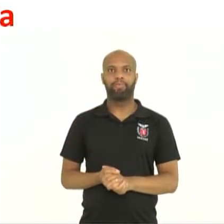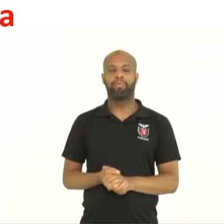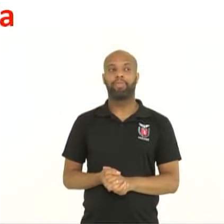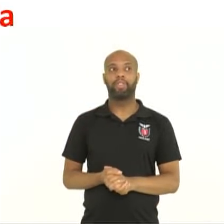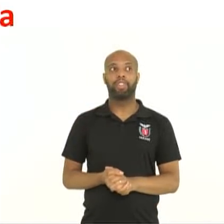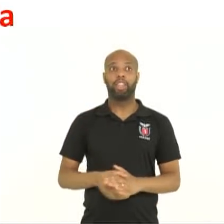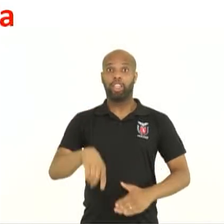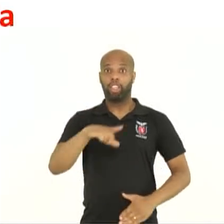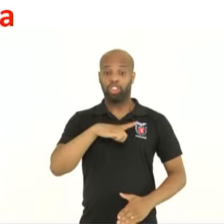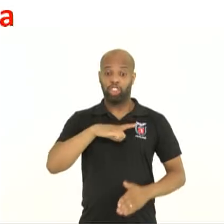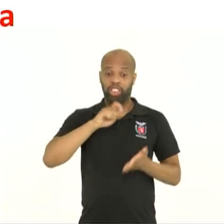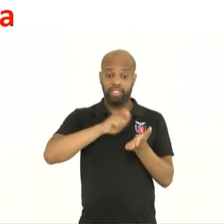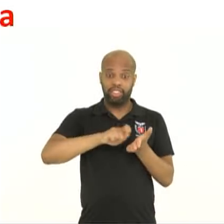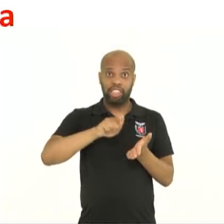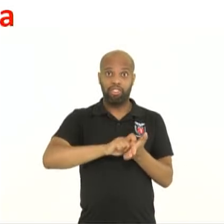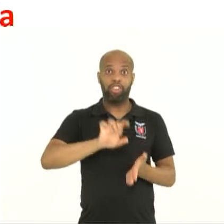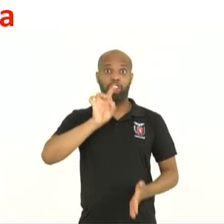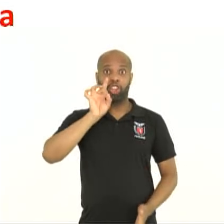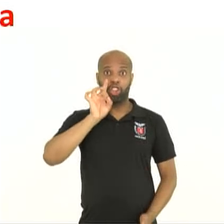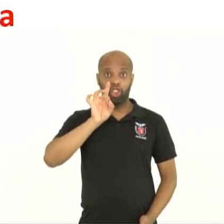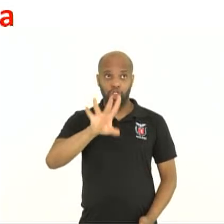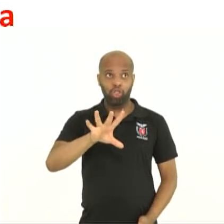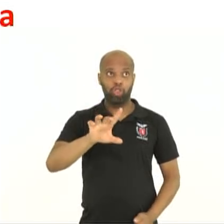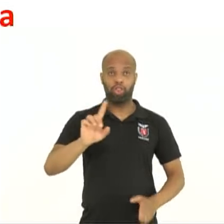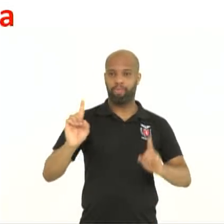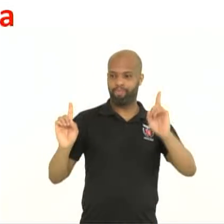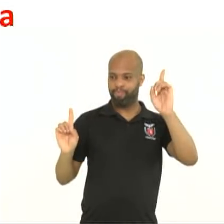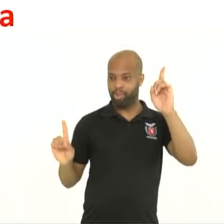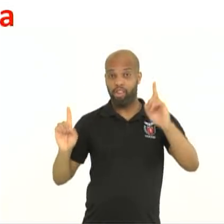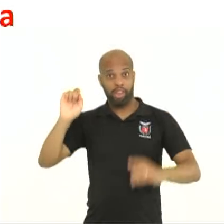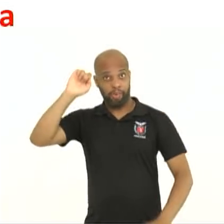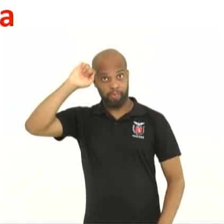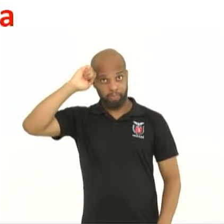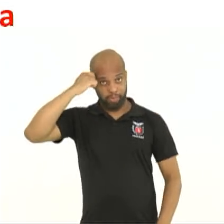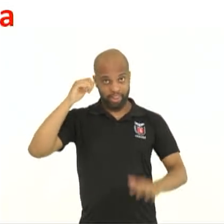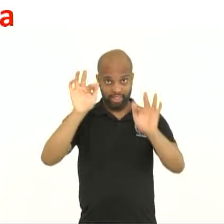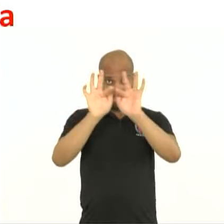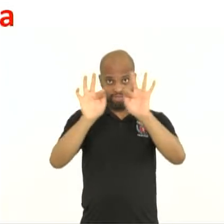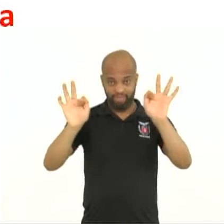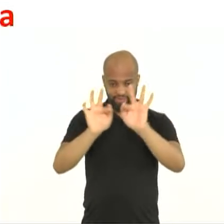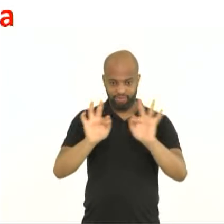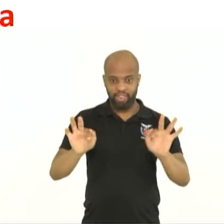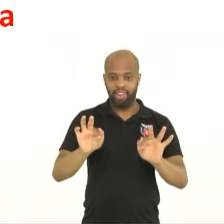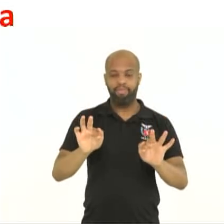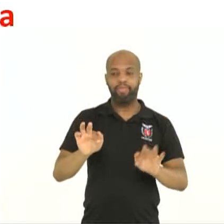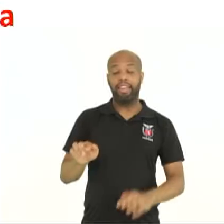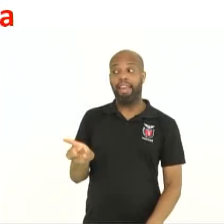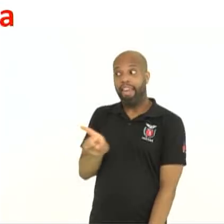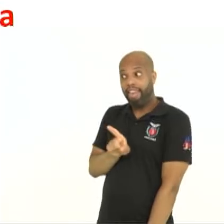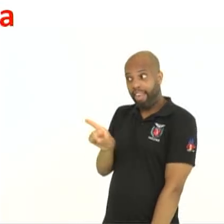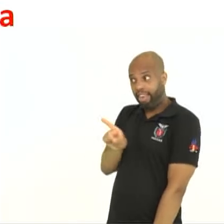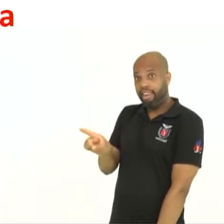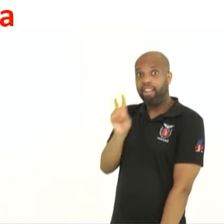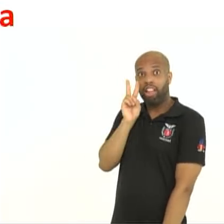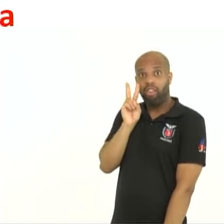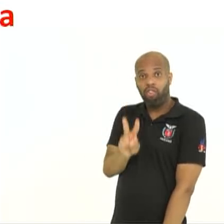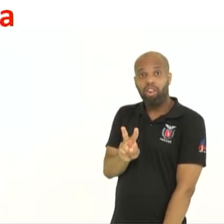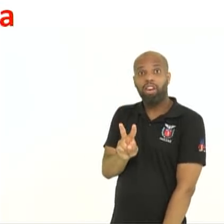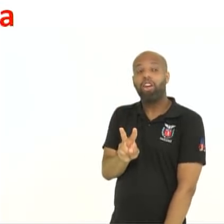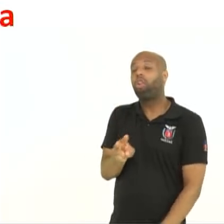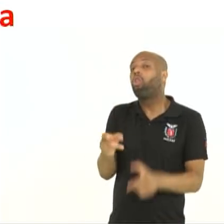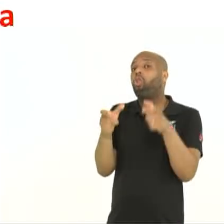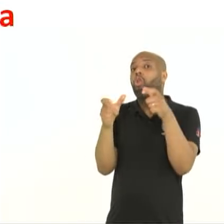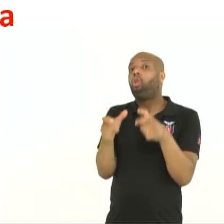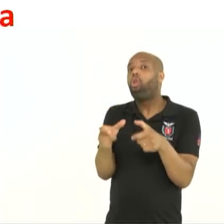Então, era para reescrever o quê? Somente o trecho destacado. Ele estava olhando para ver